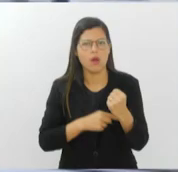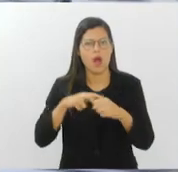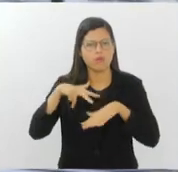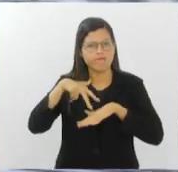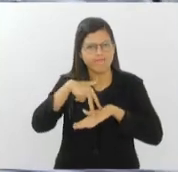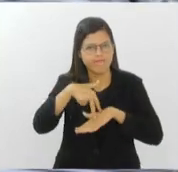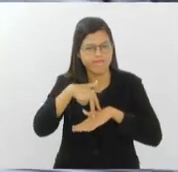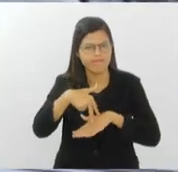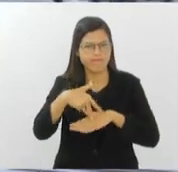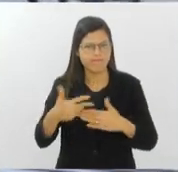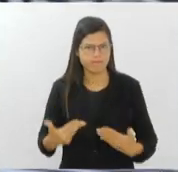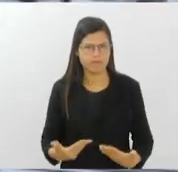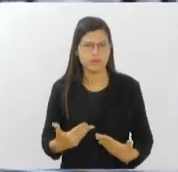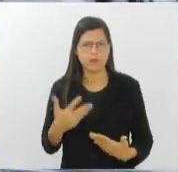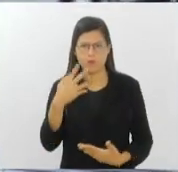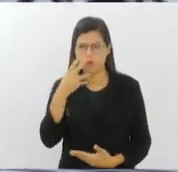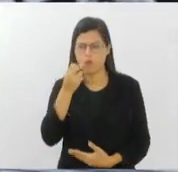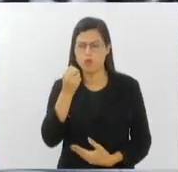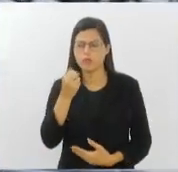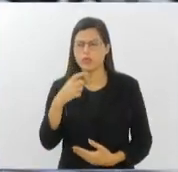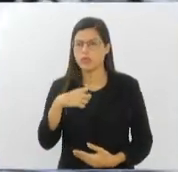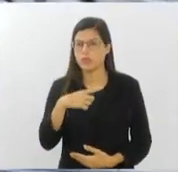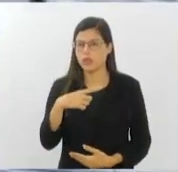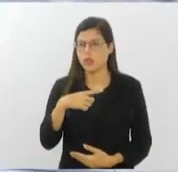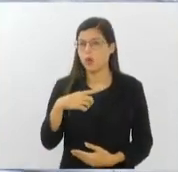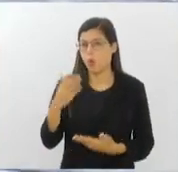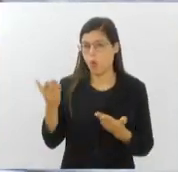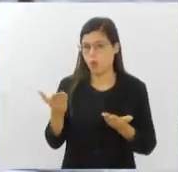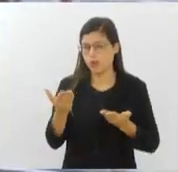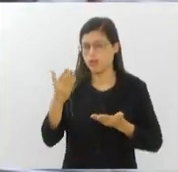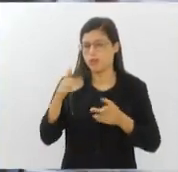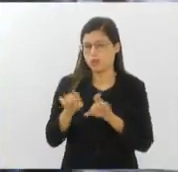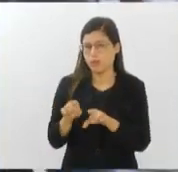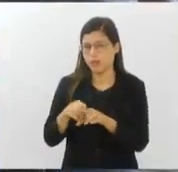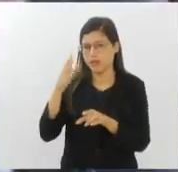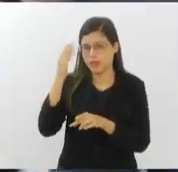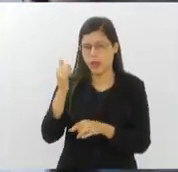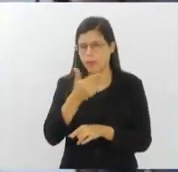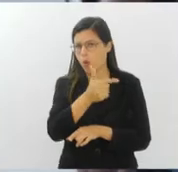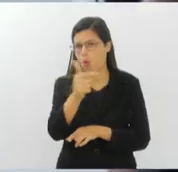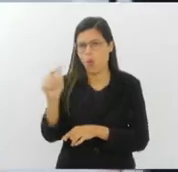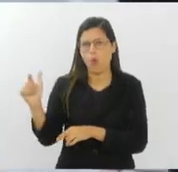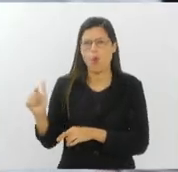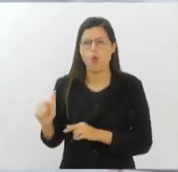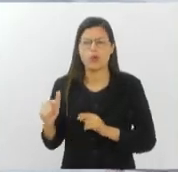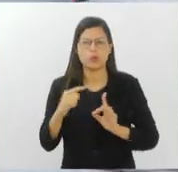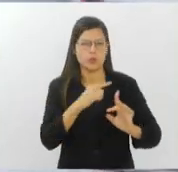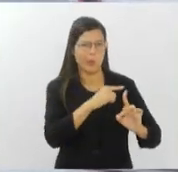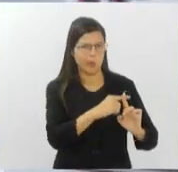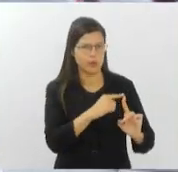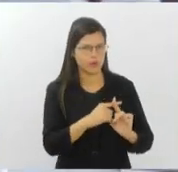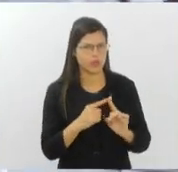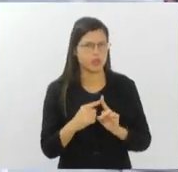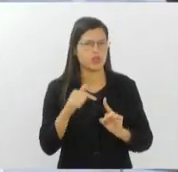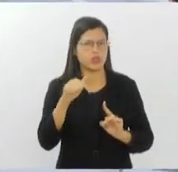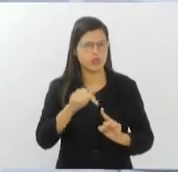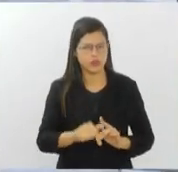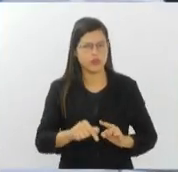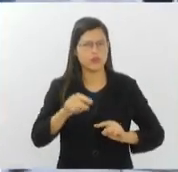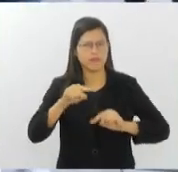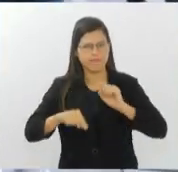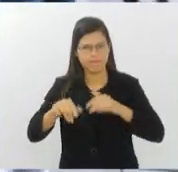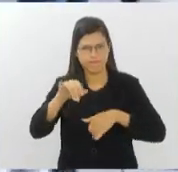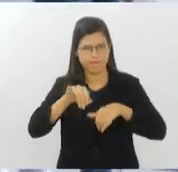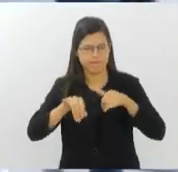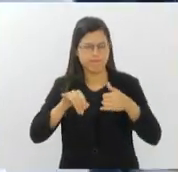de força. E hoje em dia se sabe também outros benefícios da creatina, então está bem ampla essa